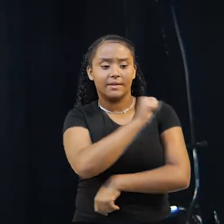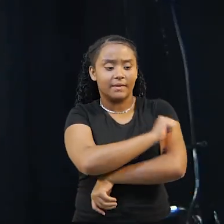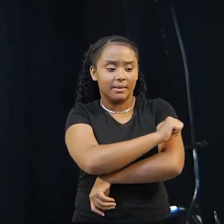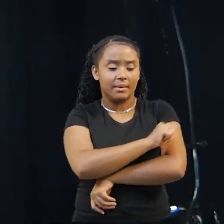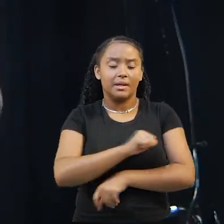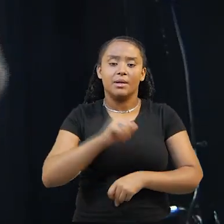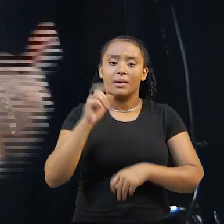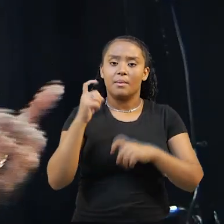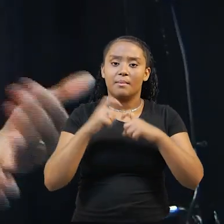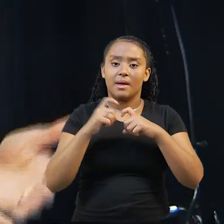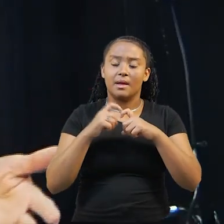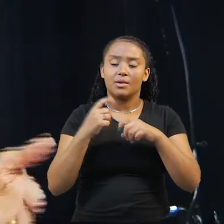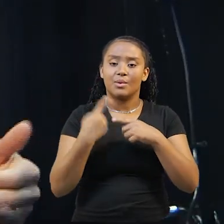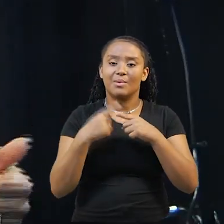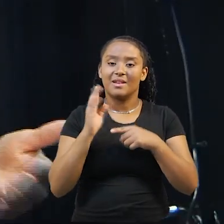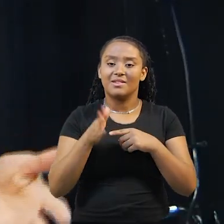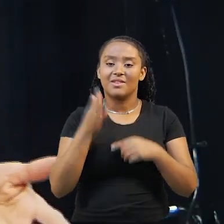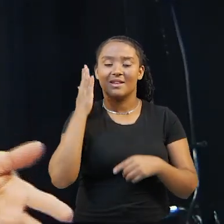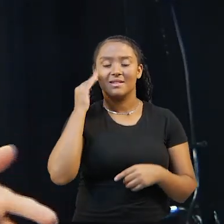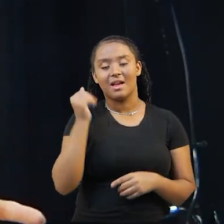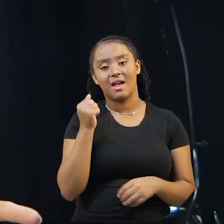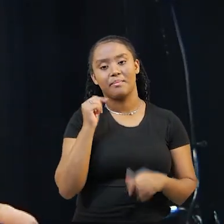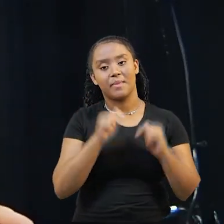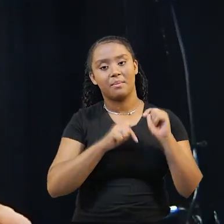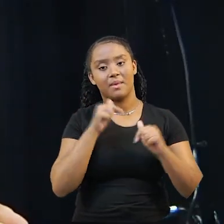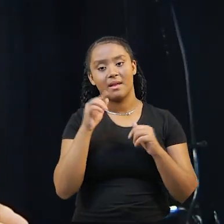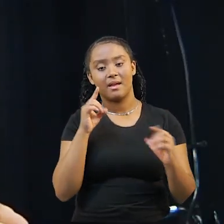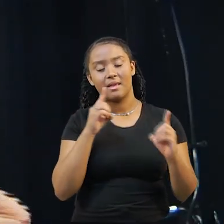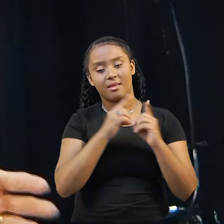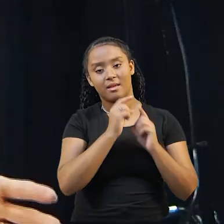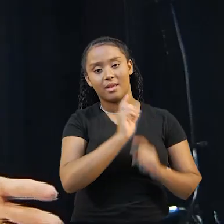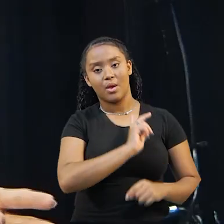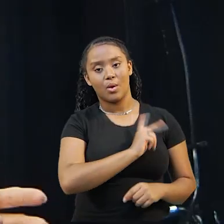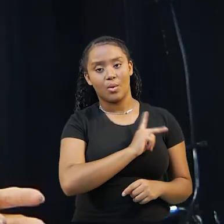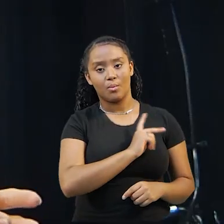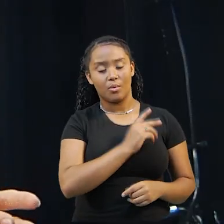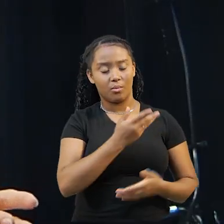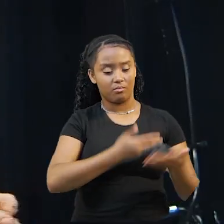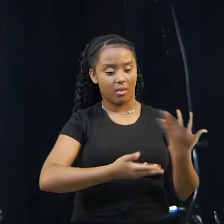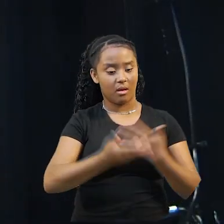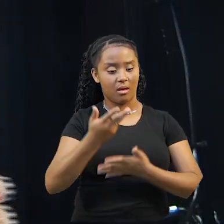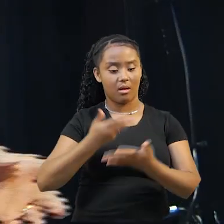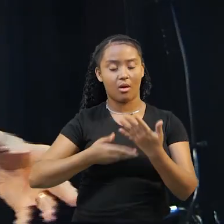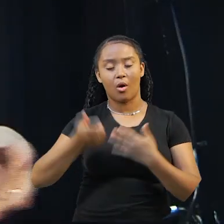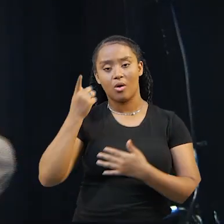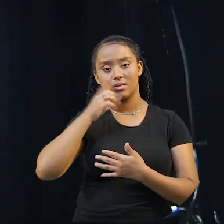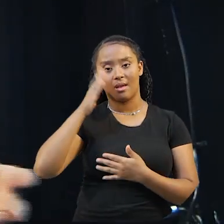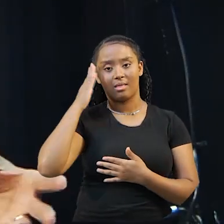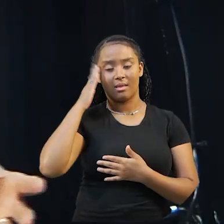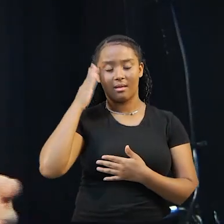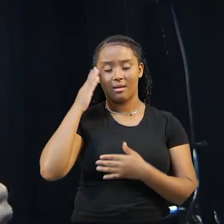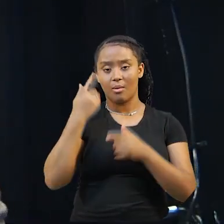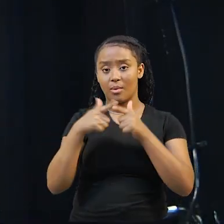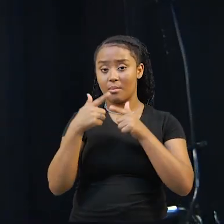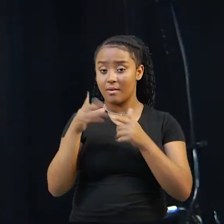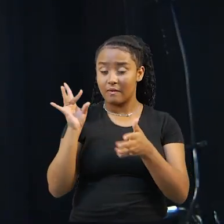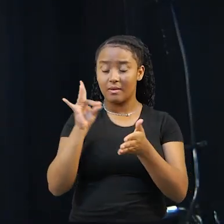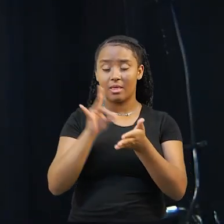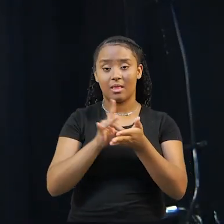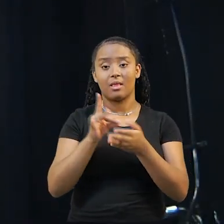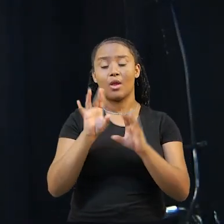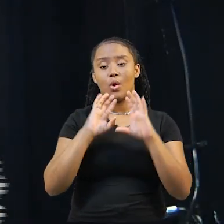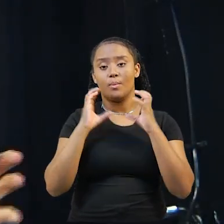médico, porque ele já sabe trabalhar e atender o público, né, de uma forma prática, entendendo os problemas da